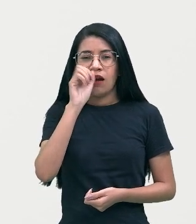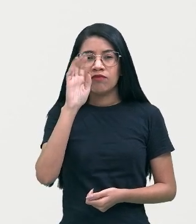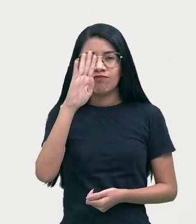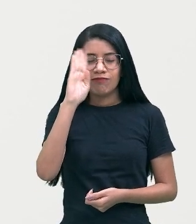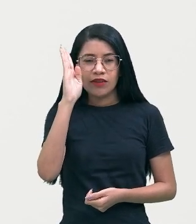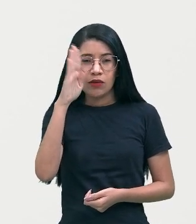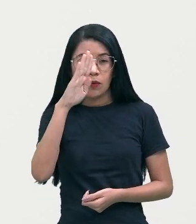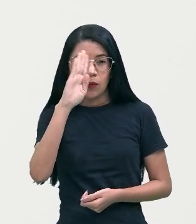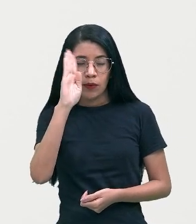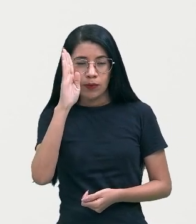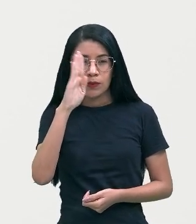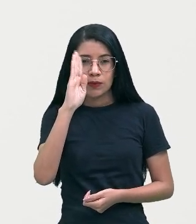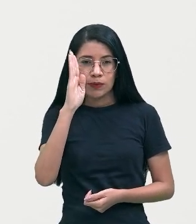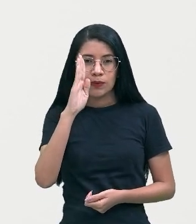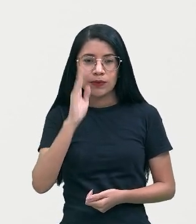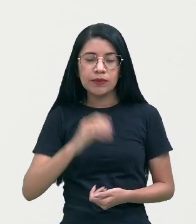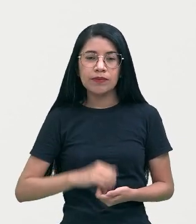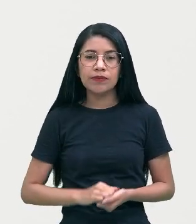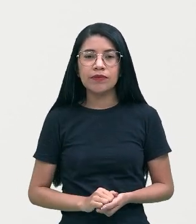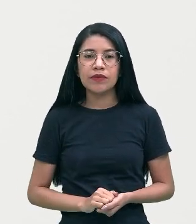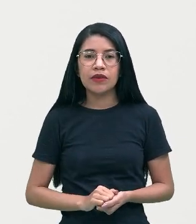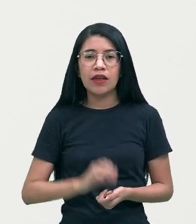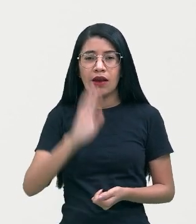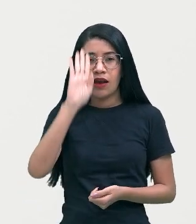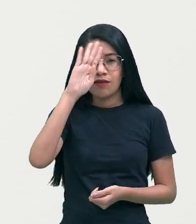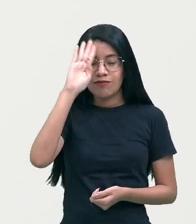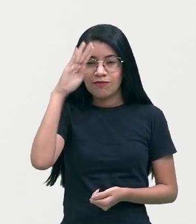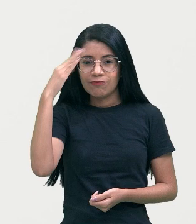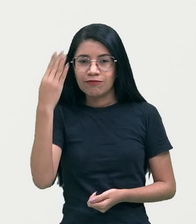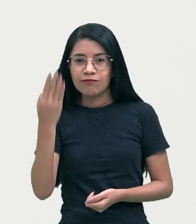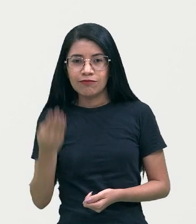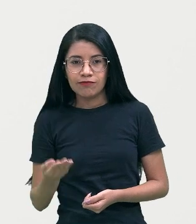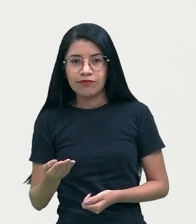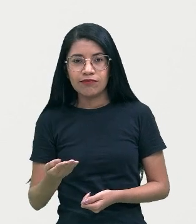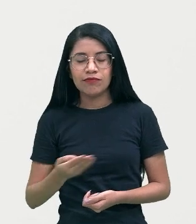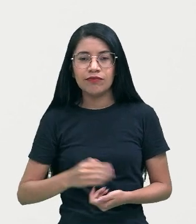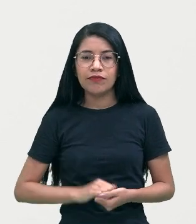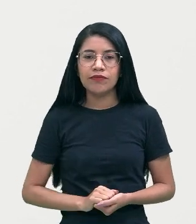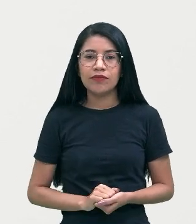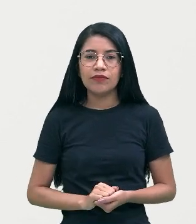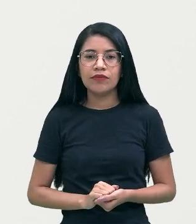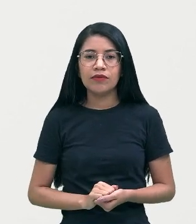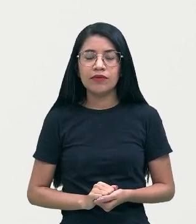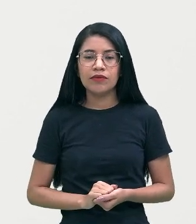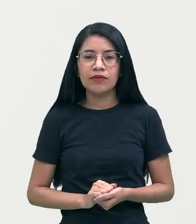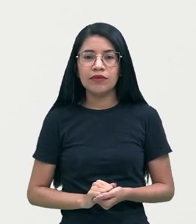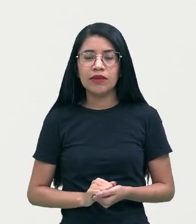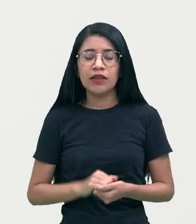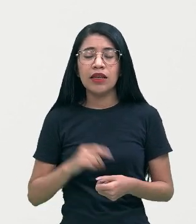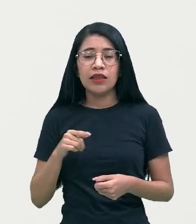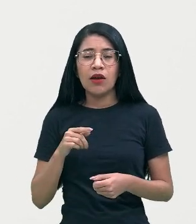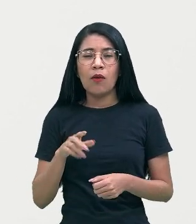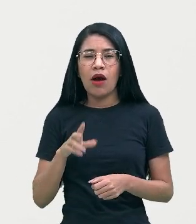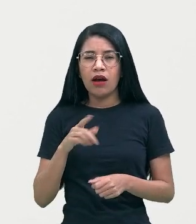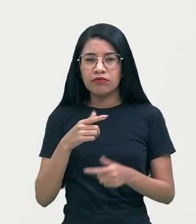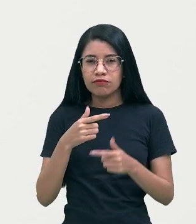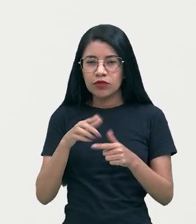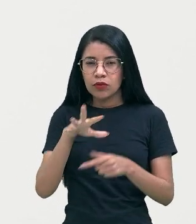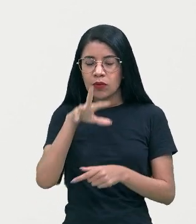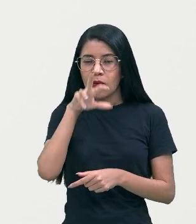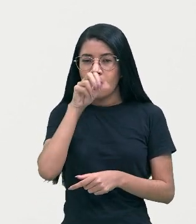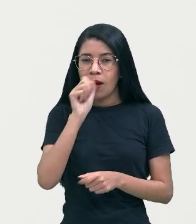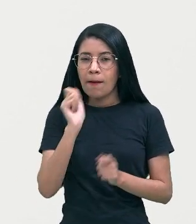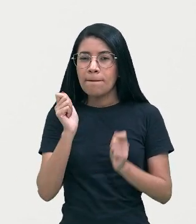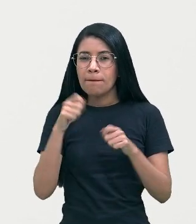desorientação, tontura, perda de consciência. Essa exposição, a inalação a esse gás